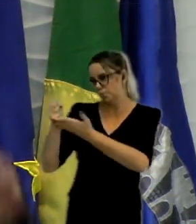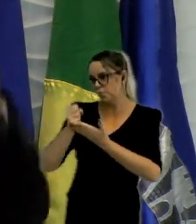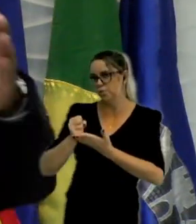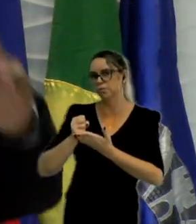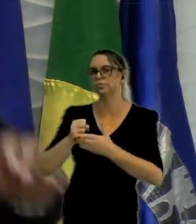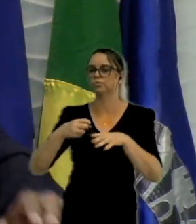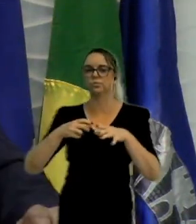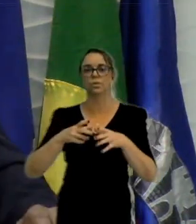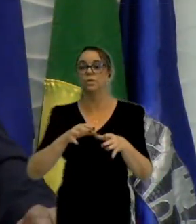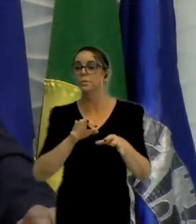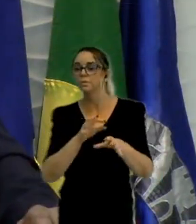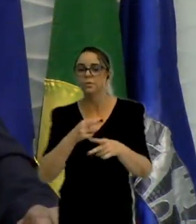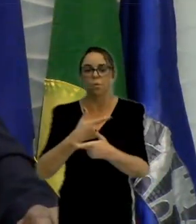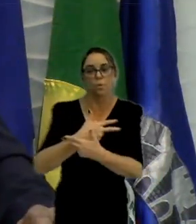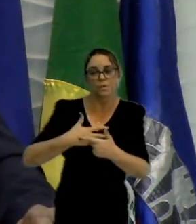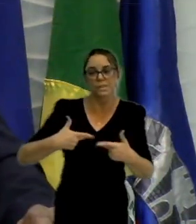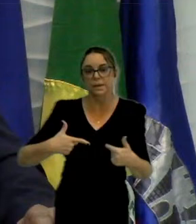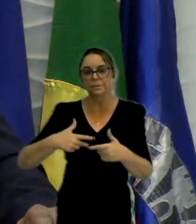máquinas,